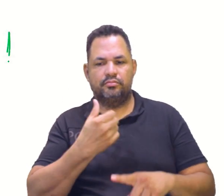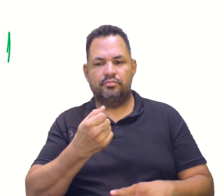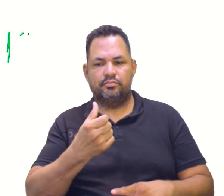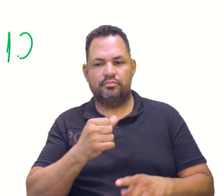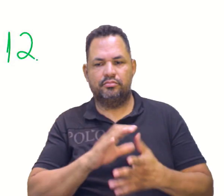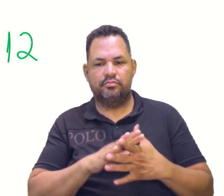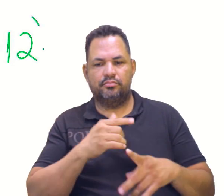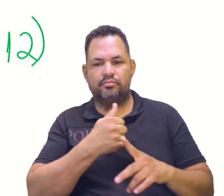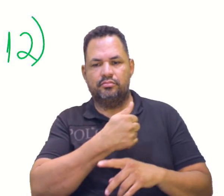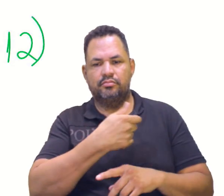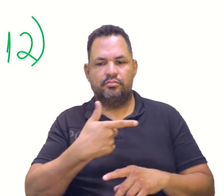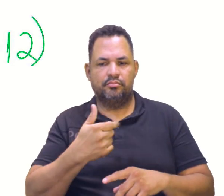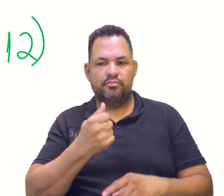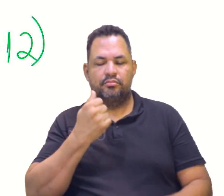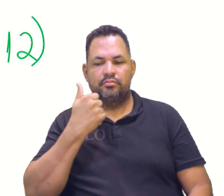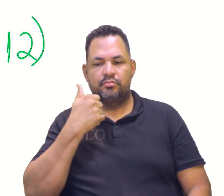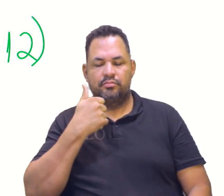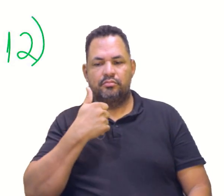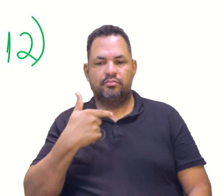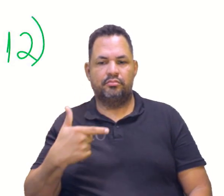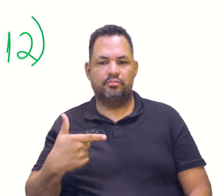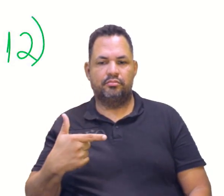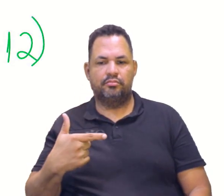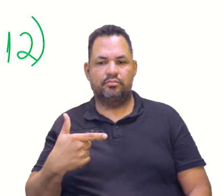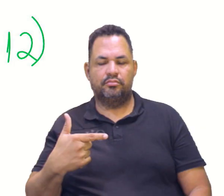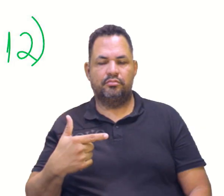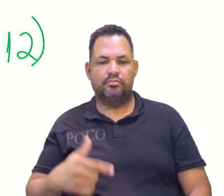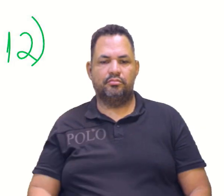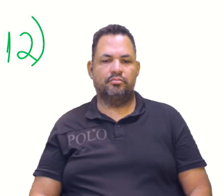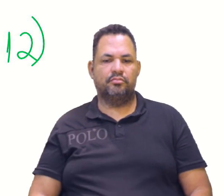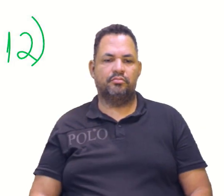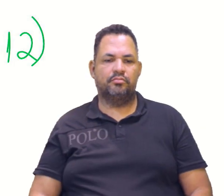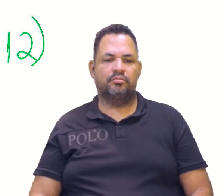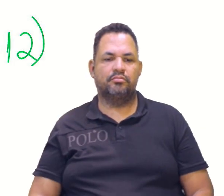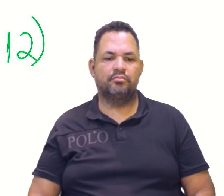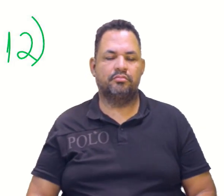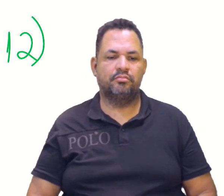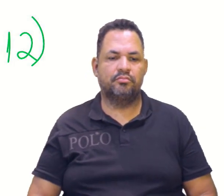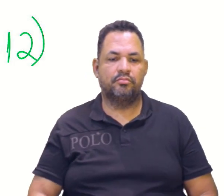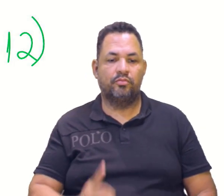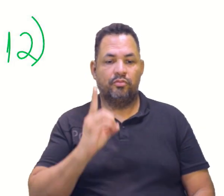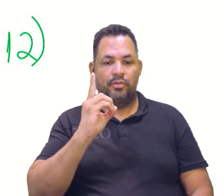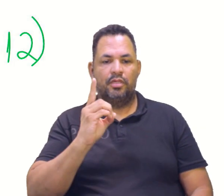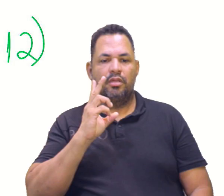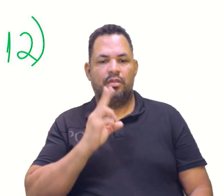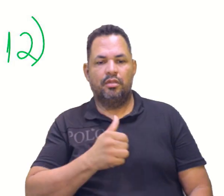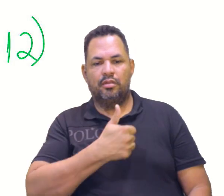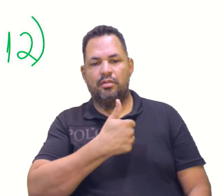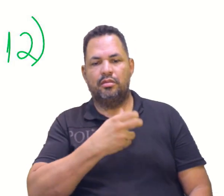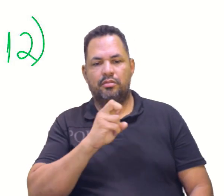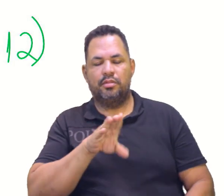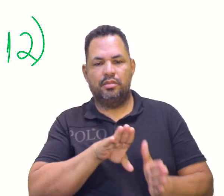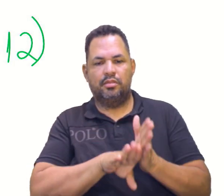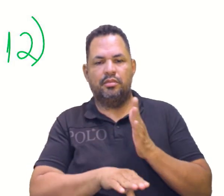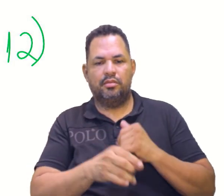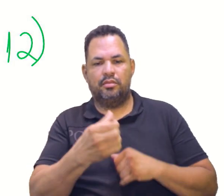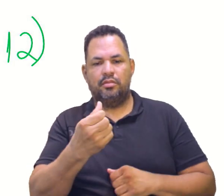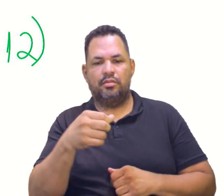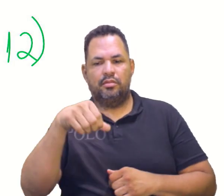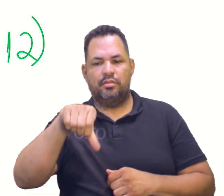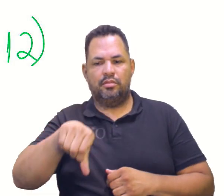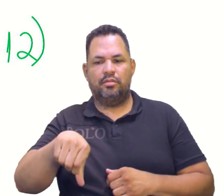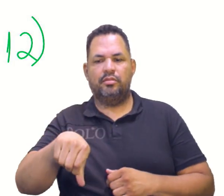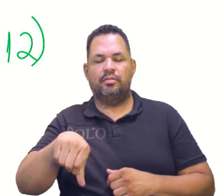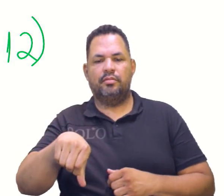12 vezes 1, 12, certo? Beleza. O meu determinante, então, vai ser 15 tira 6.